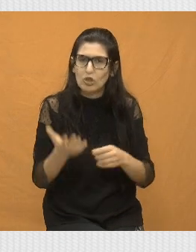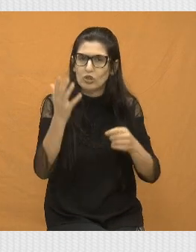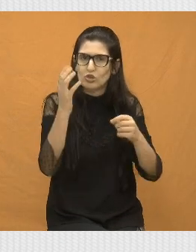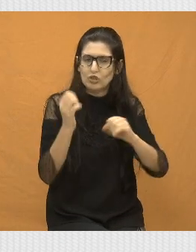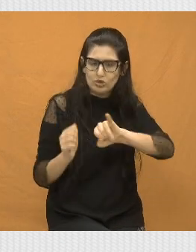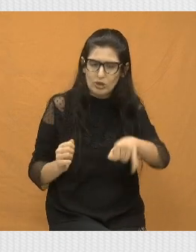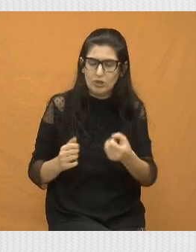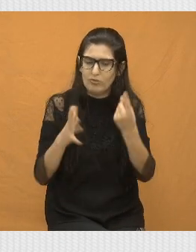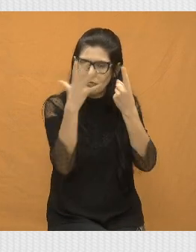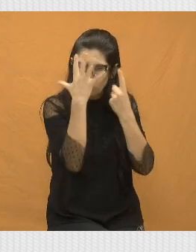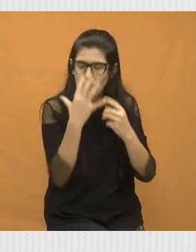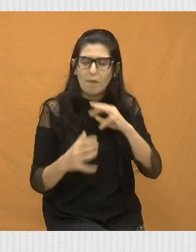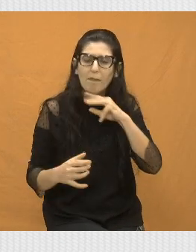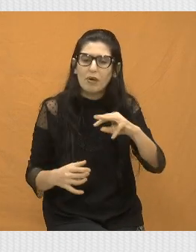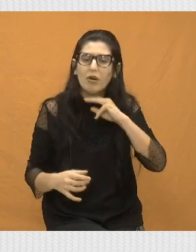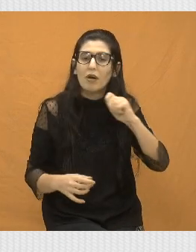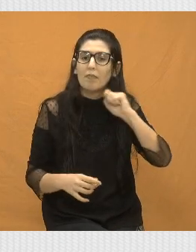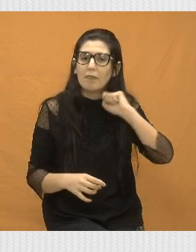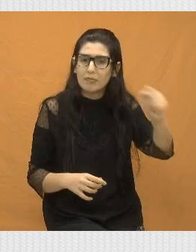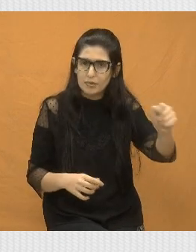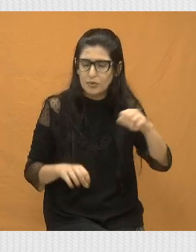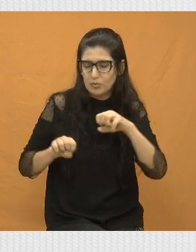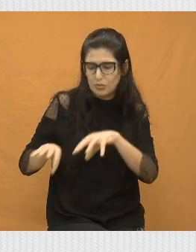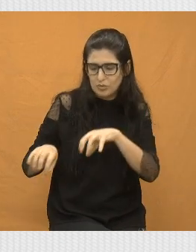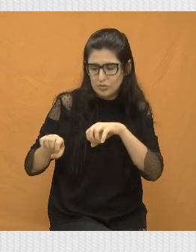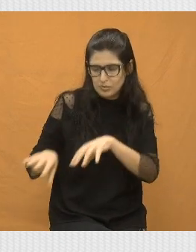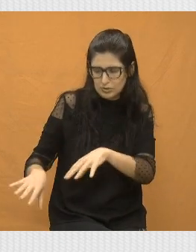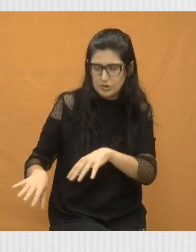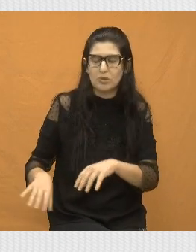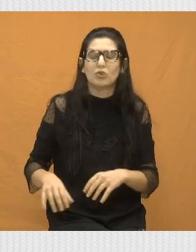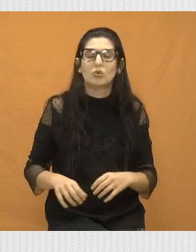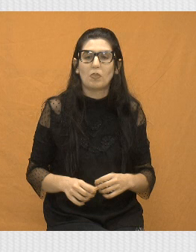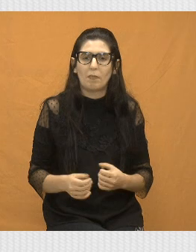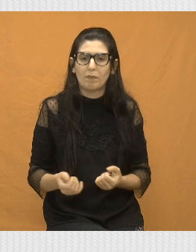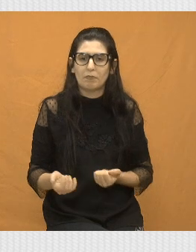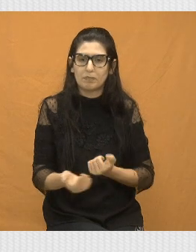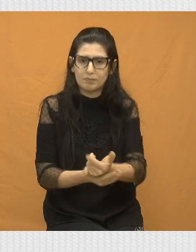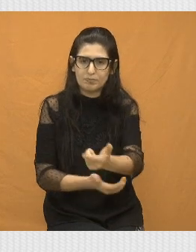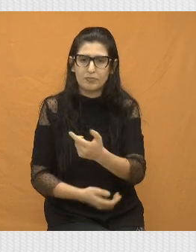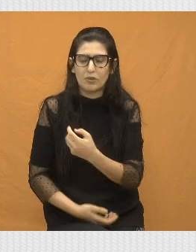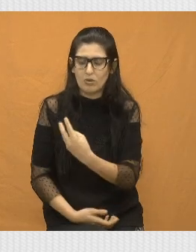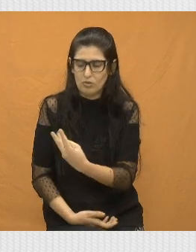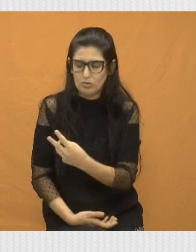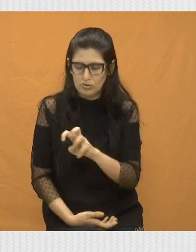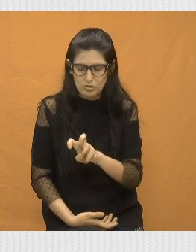uma obrigatoriedade para aplicação no ensino em